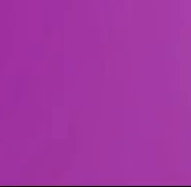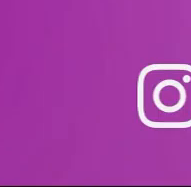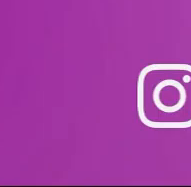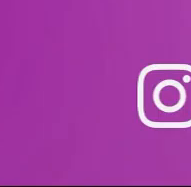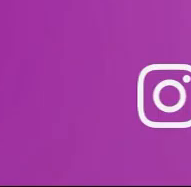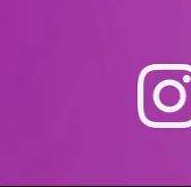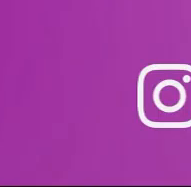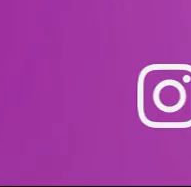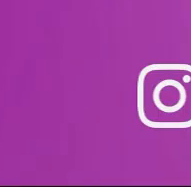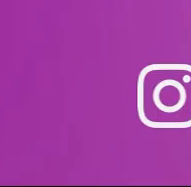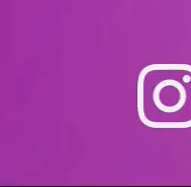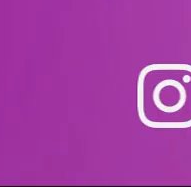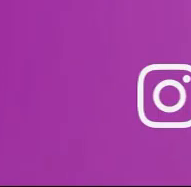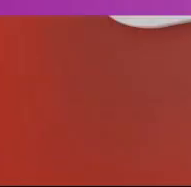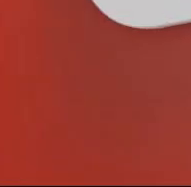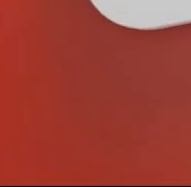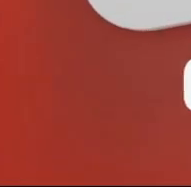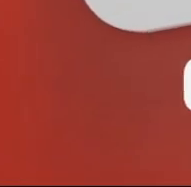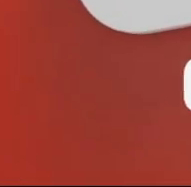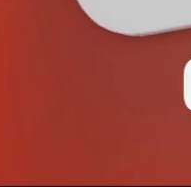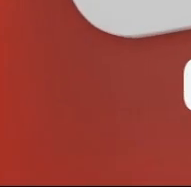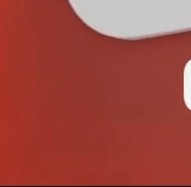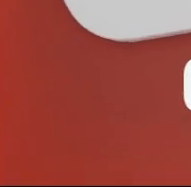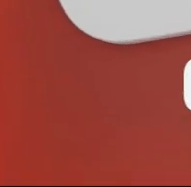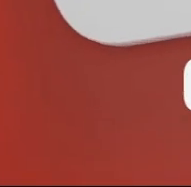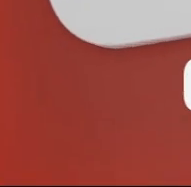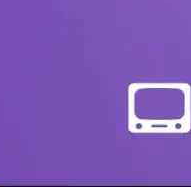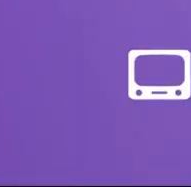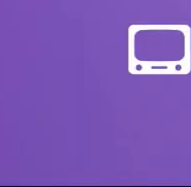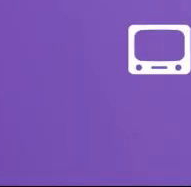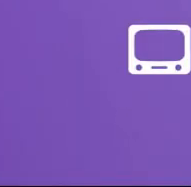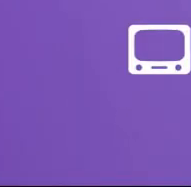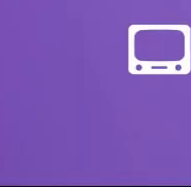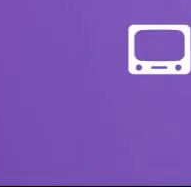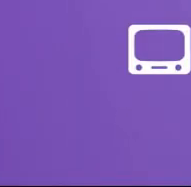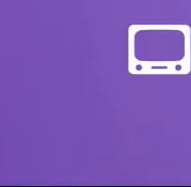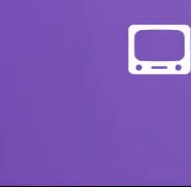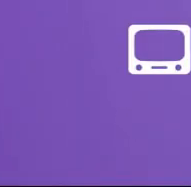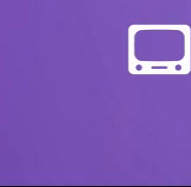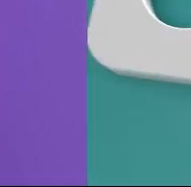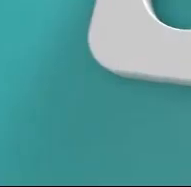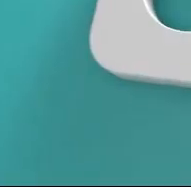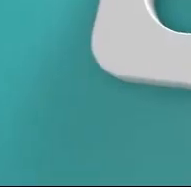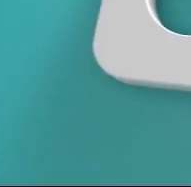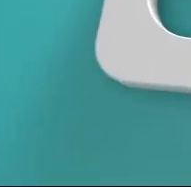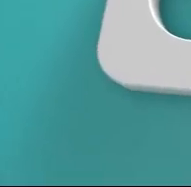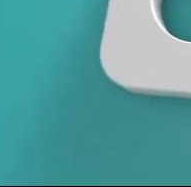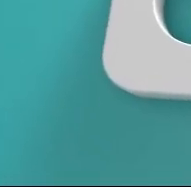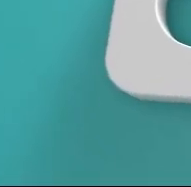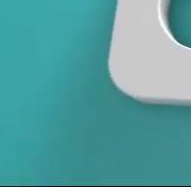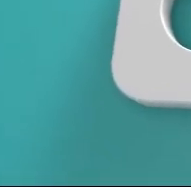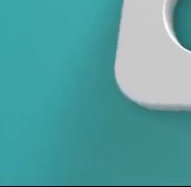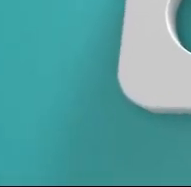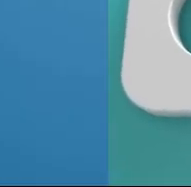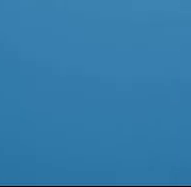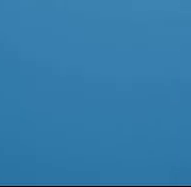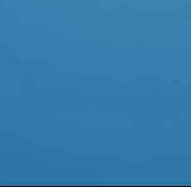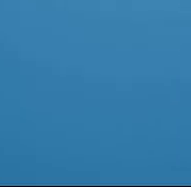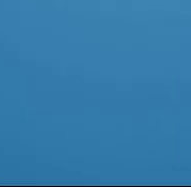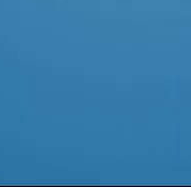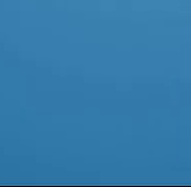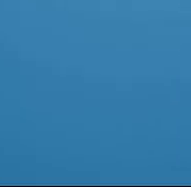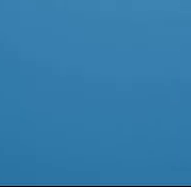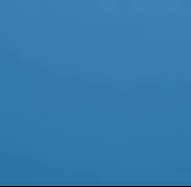Instagram, YouTube, TV Fortaleza e Rádio Fortaleza.